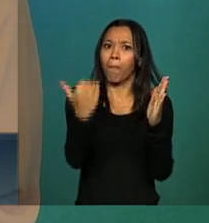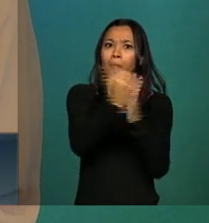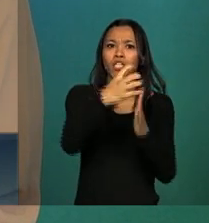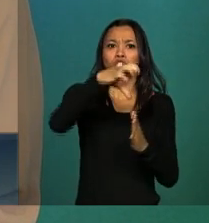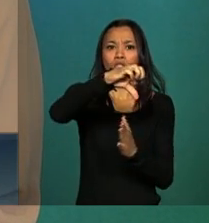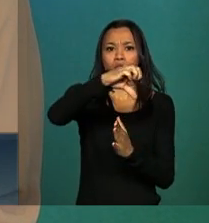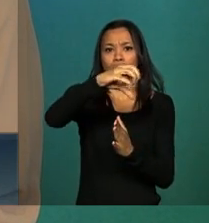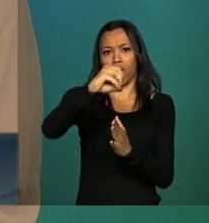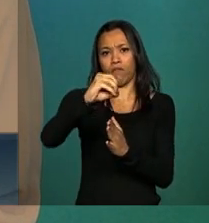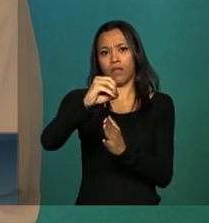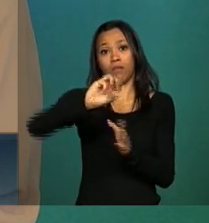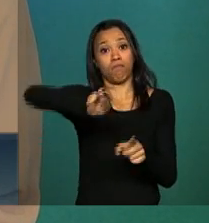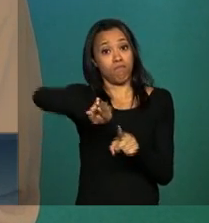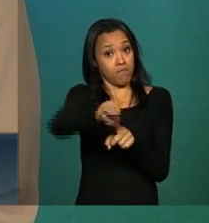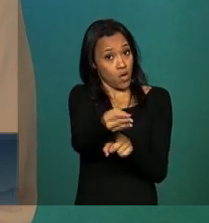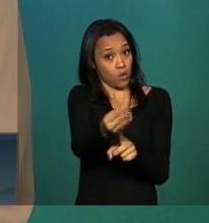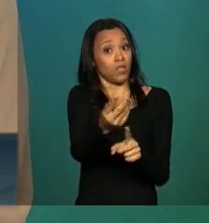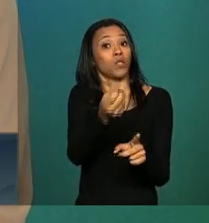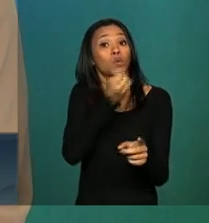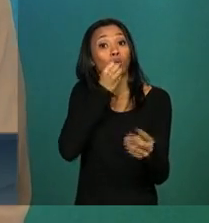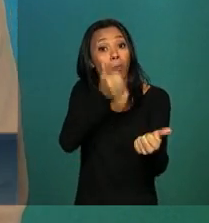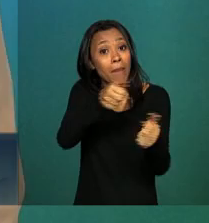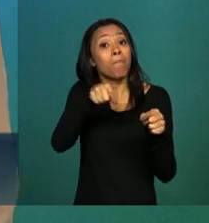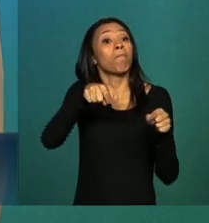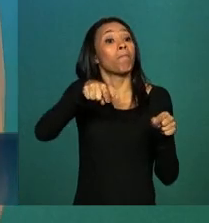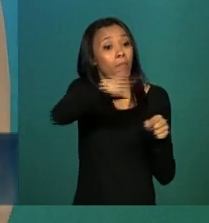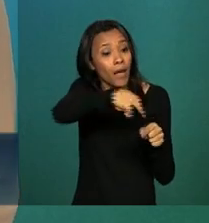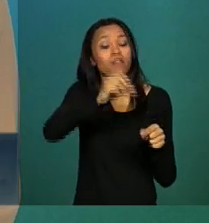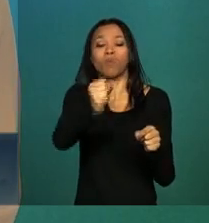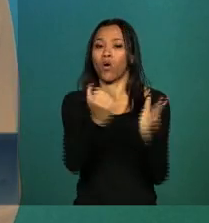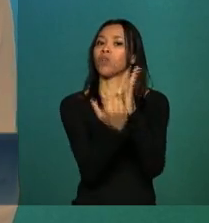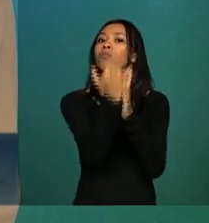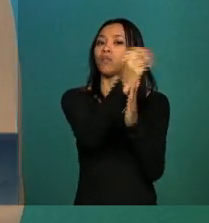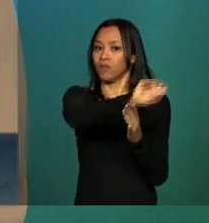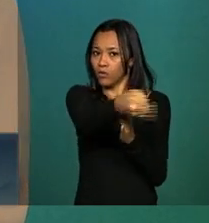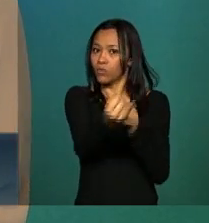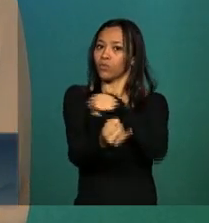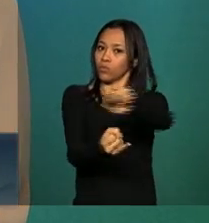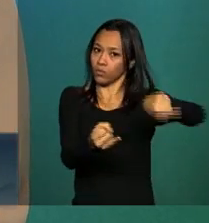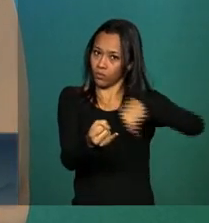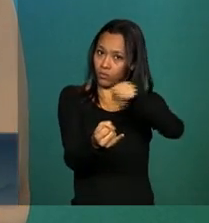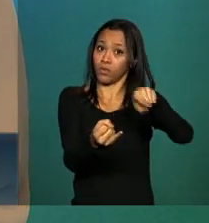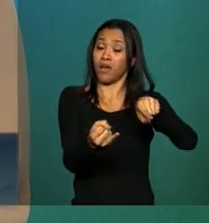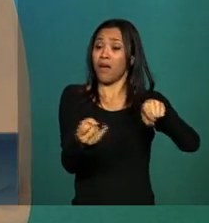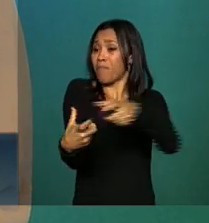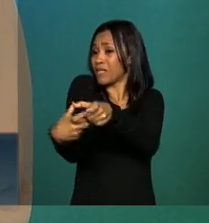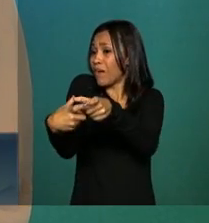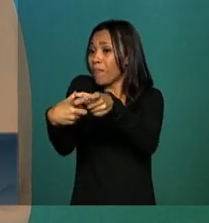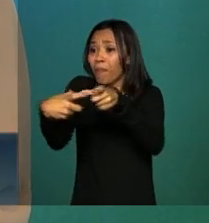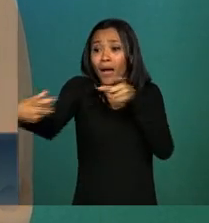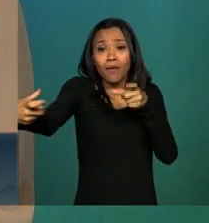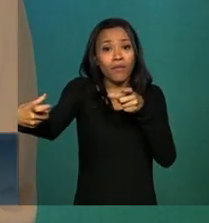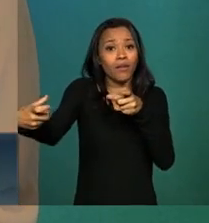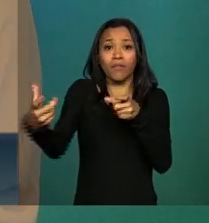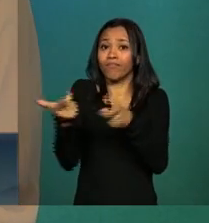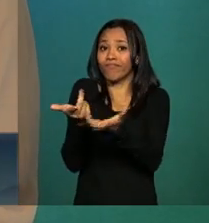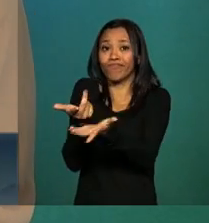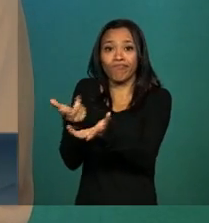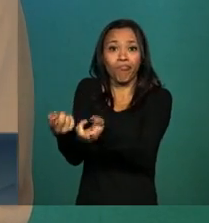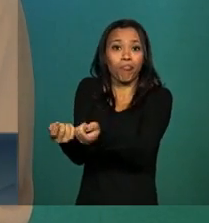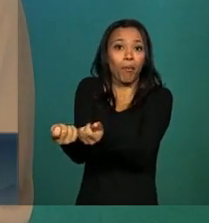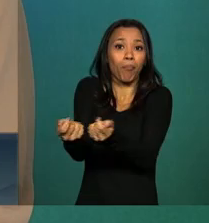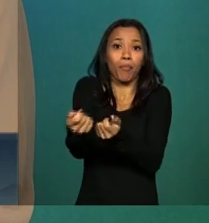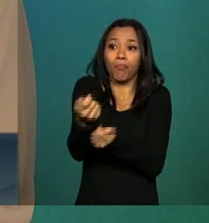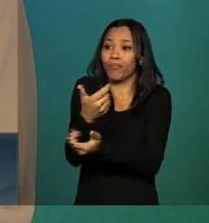significa 10% apenas da demanda. 90% dos produtores do país faturam menos de 90 milhões ano. Então, essa